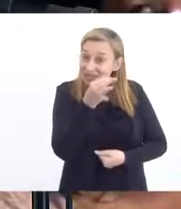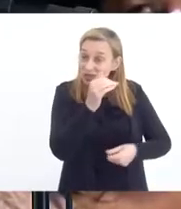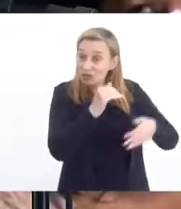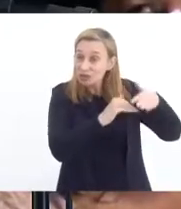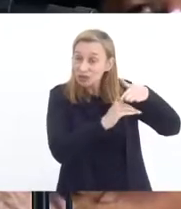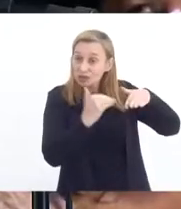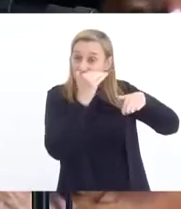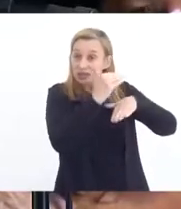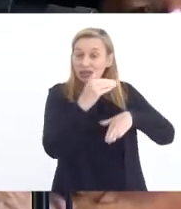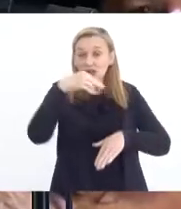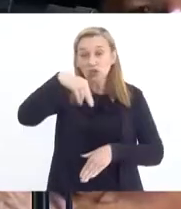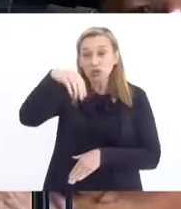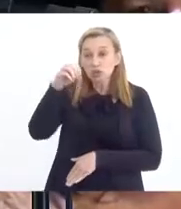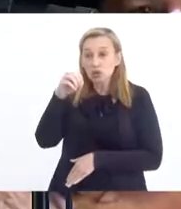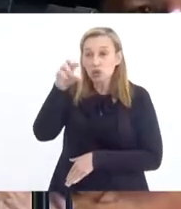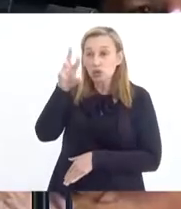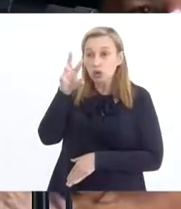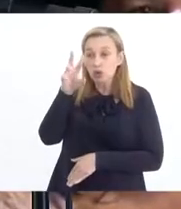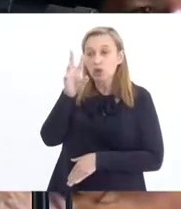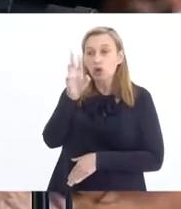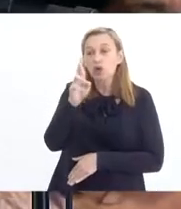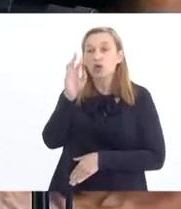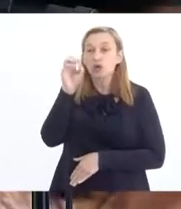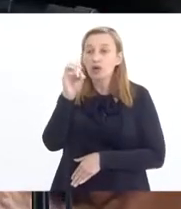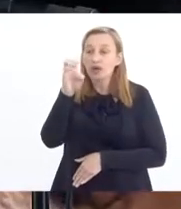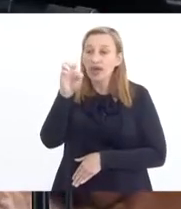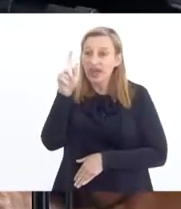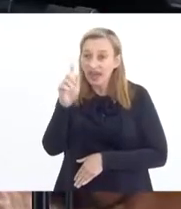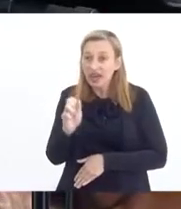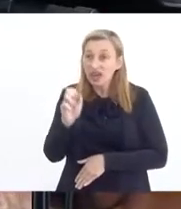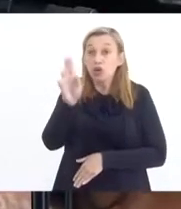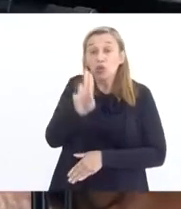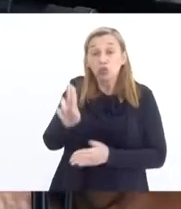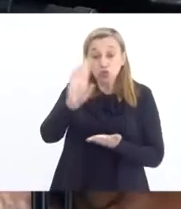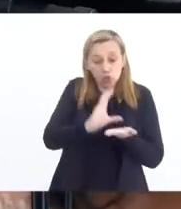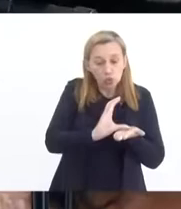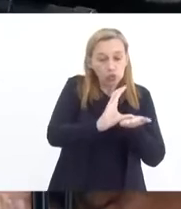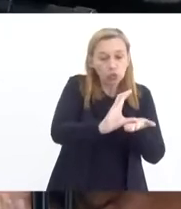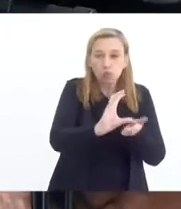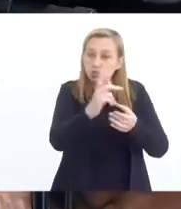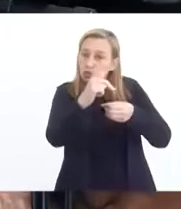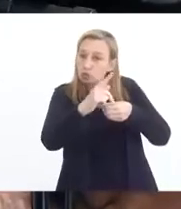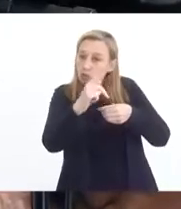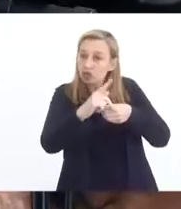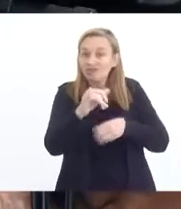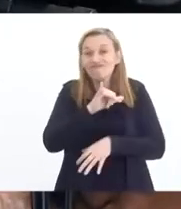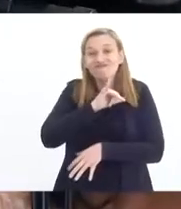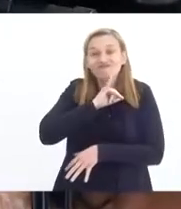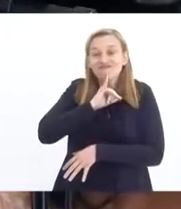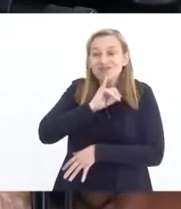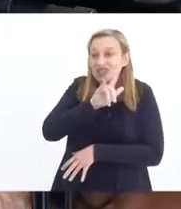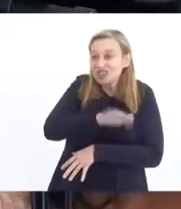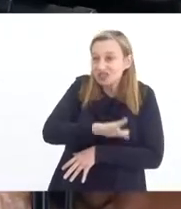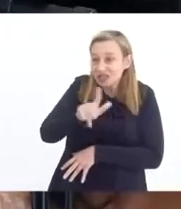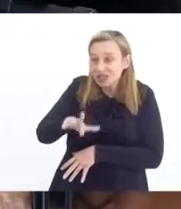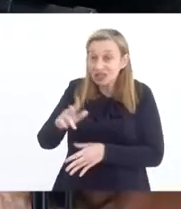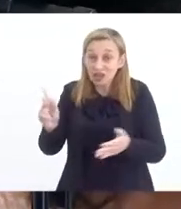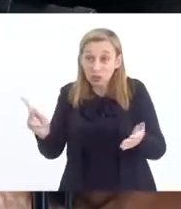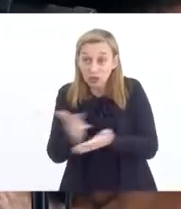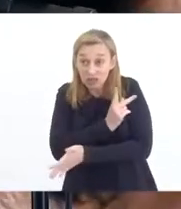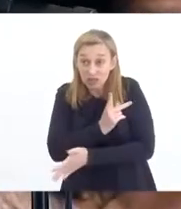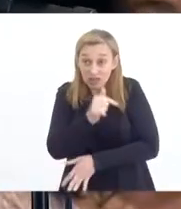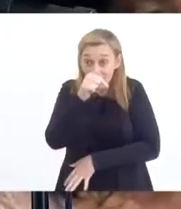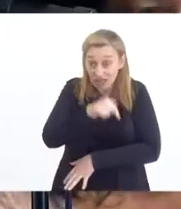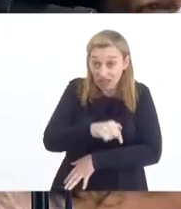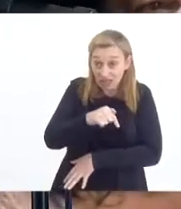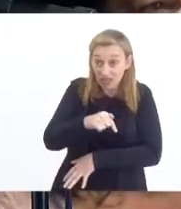Soberano da Noruega. País esse que usou os seus recursos do petróleo, infelizmente, diferentemente do que aconteceu